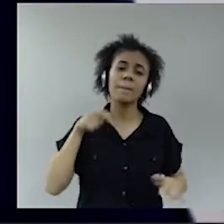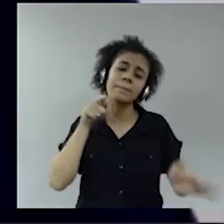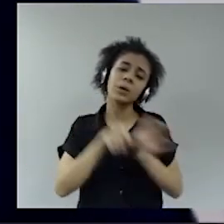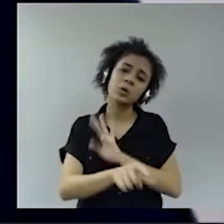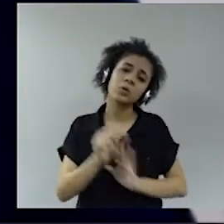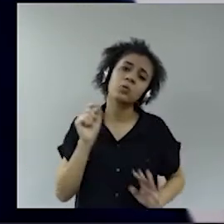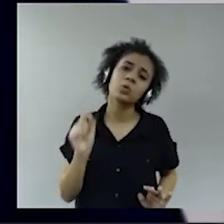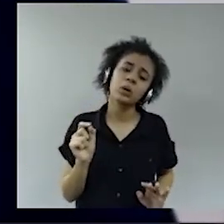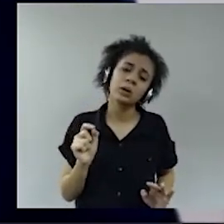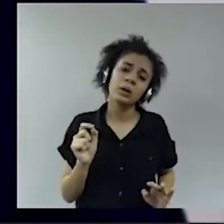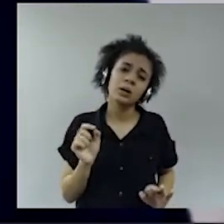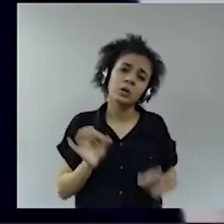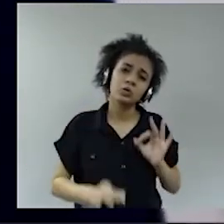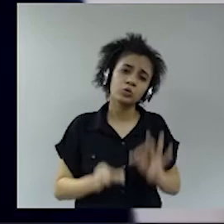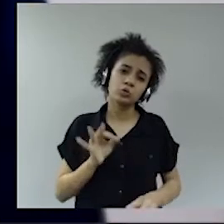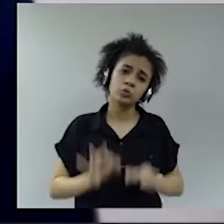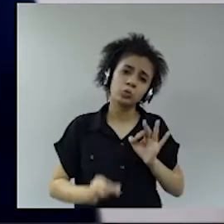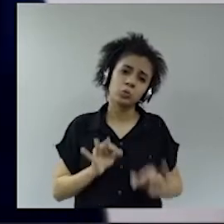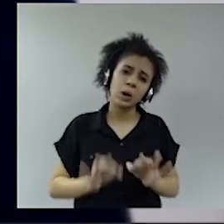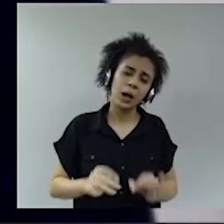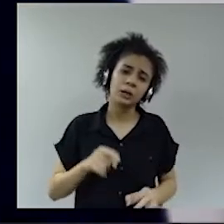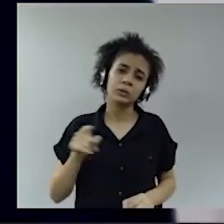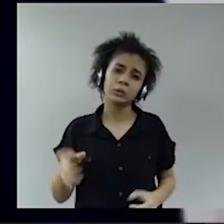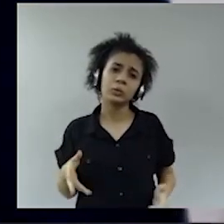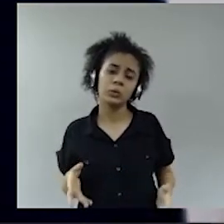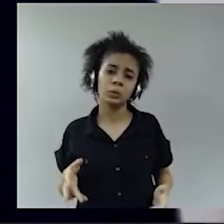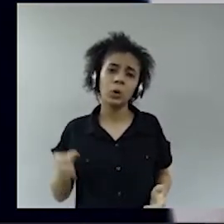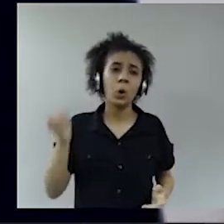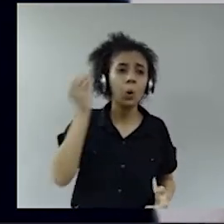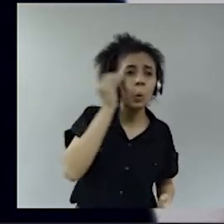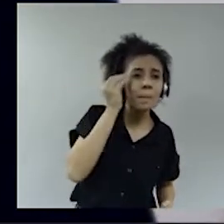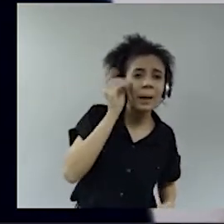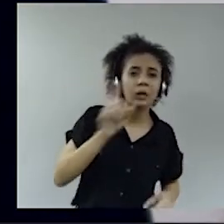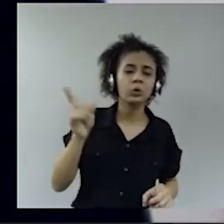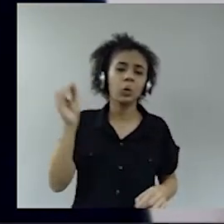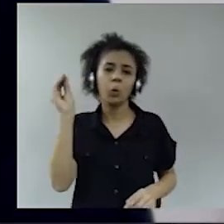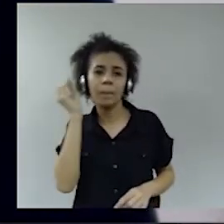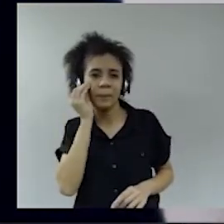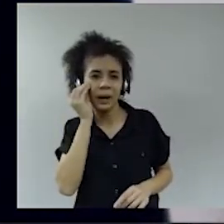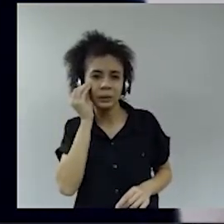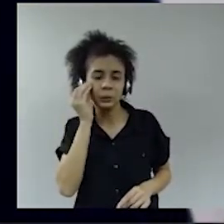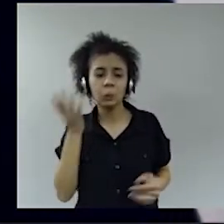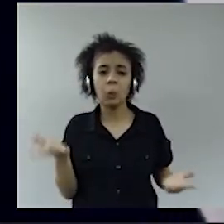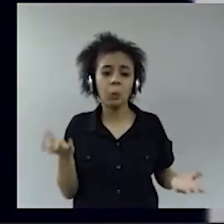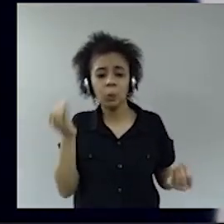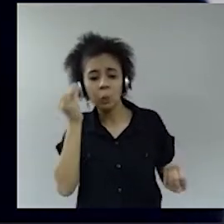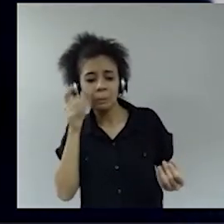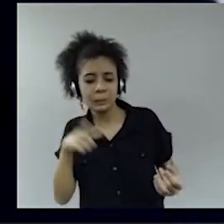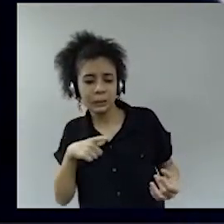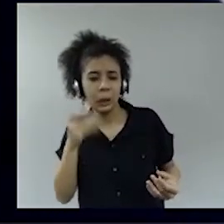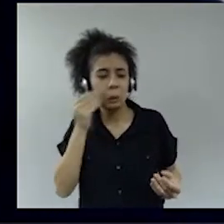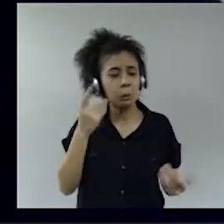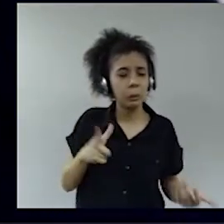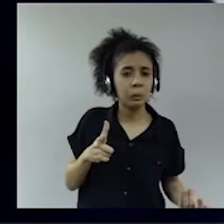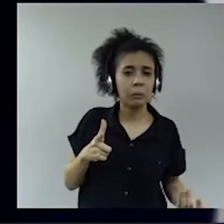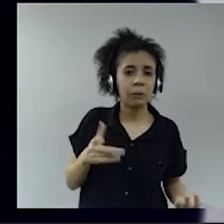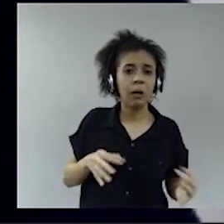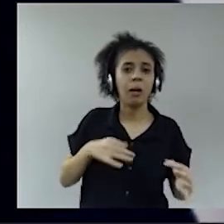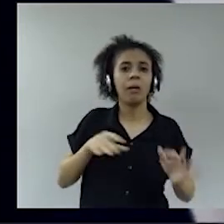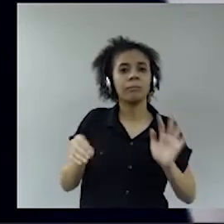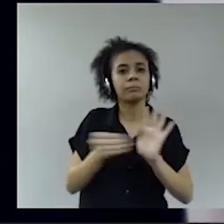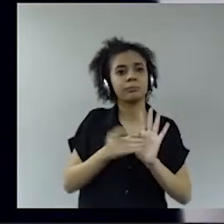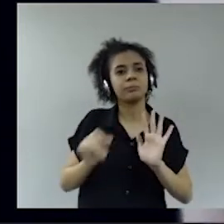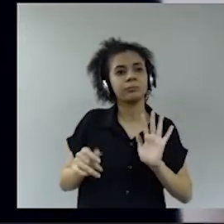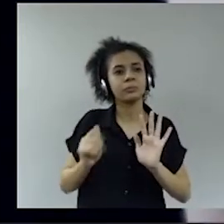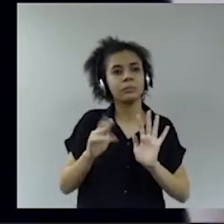perguntado ao jurado guilty or not guilty, culpado ou não culpado, o Código de Processo Penal, no